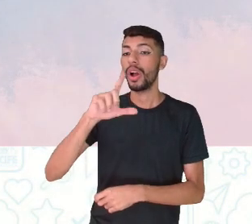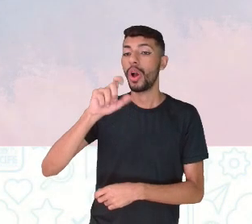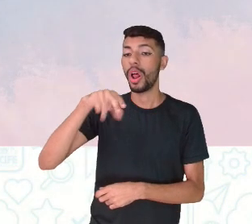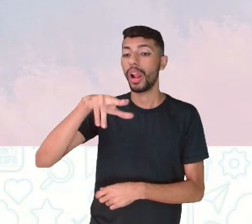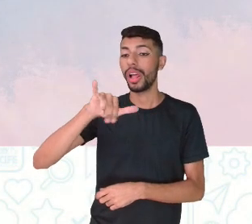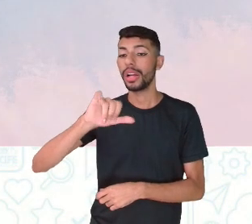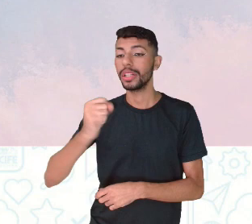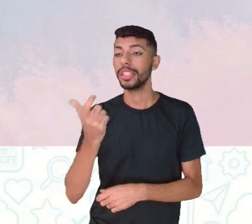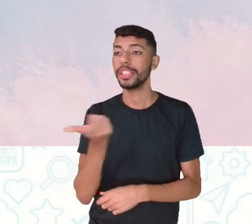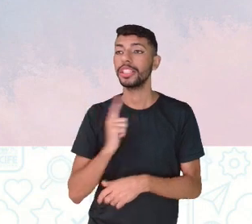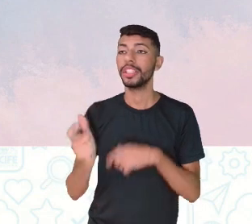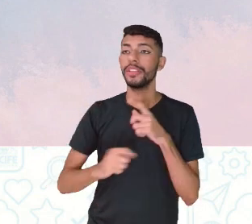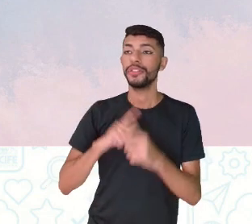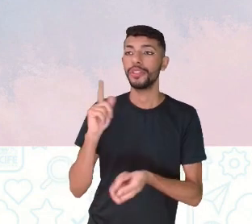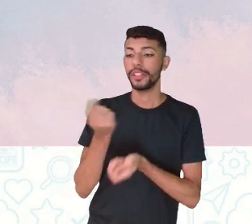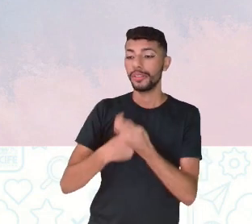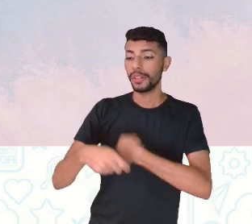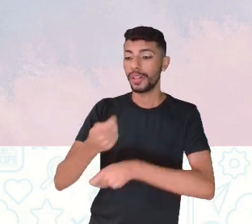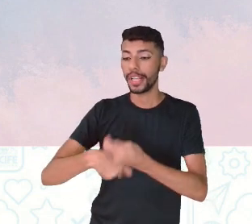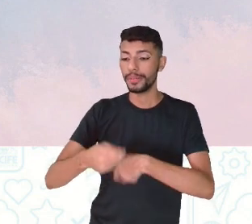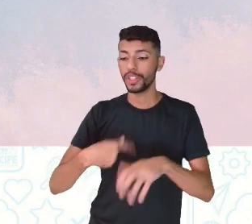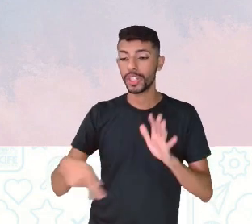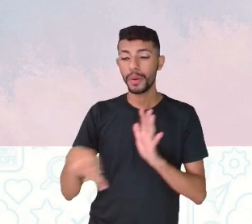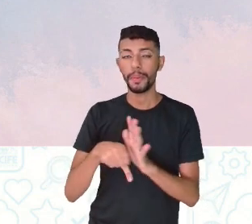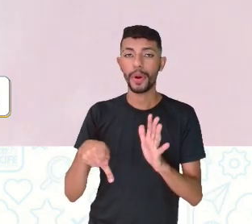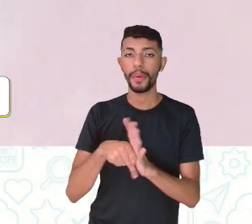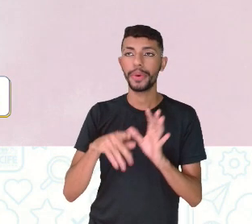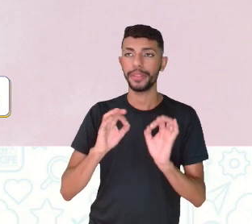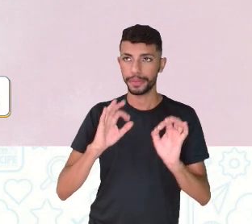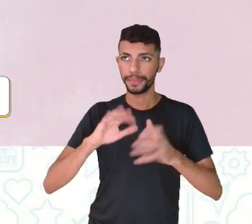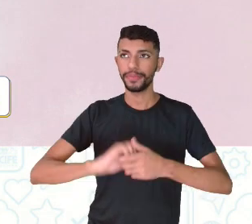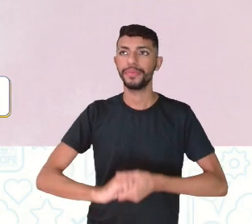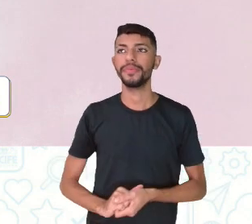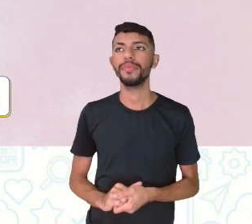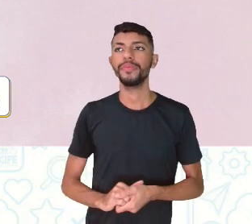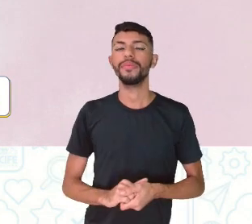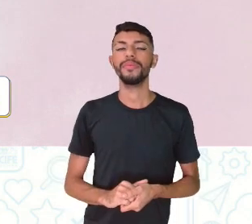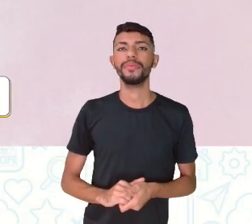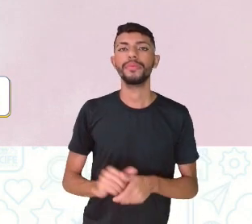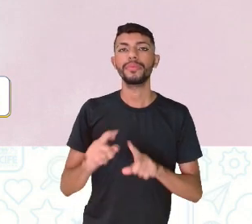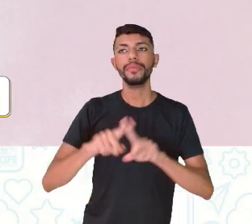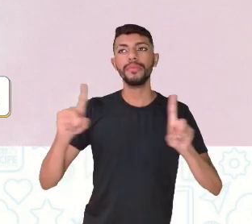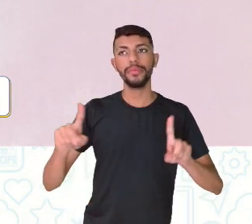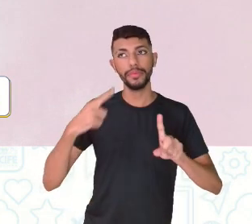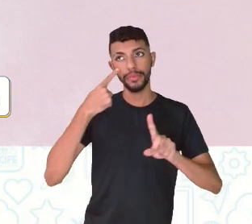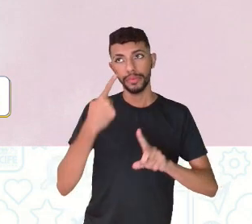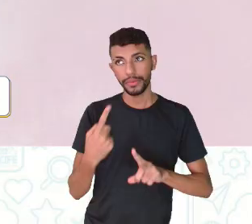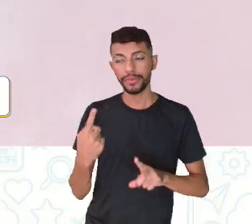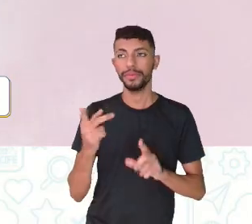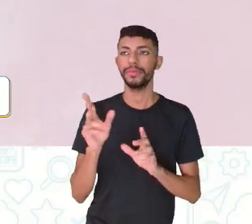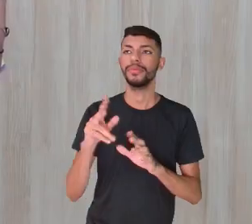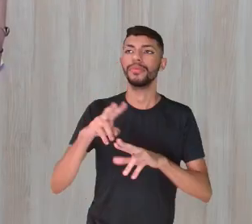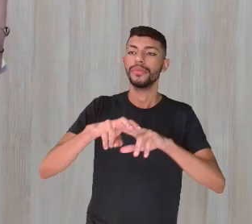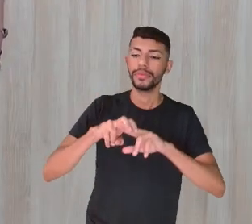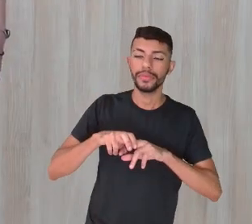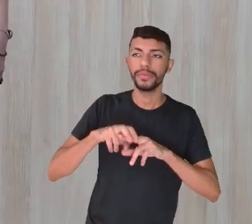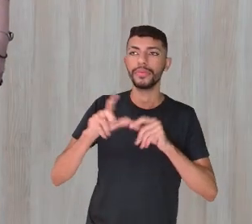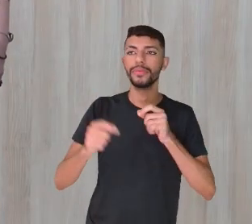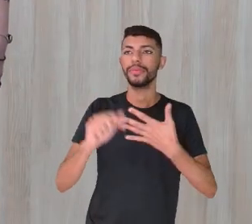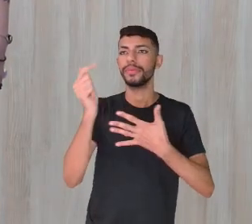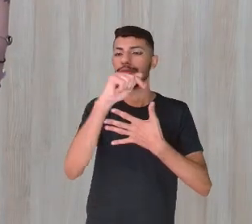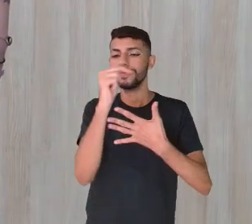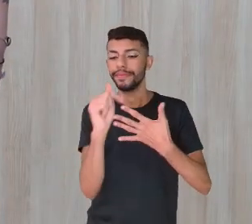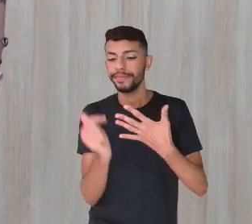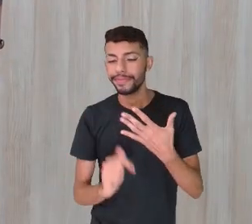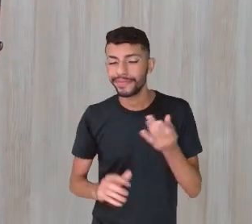desenvolver um ritmo administrativo próprio, certo? Bom, Mas aí, dentro dessas questões,